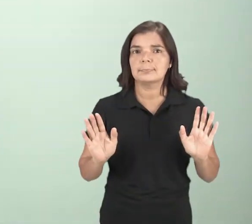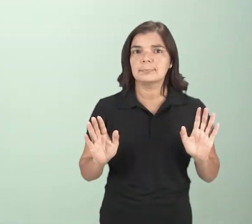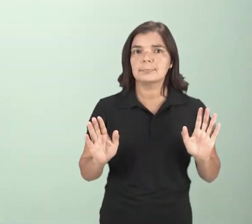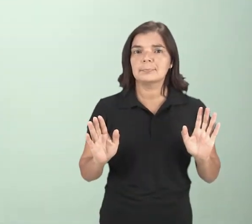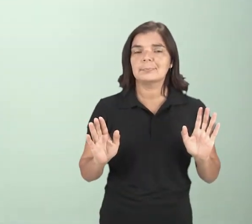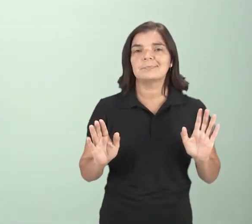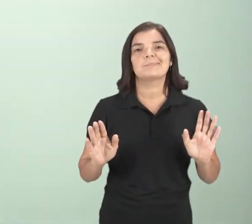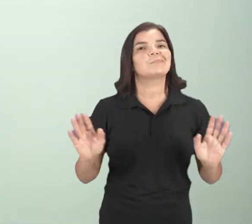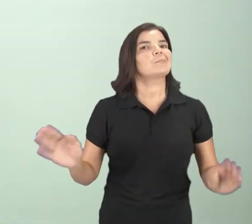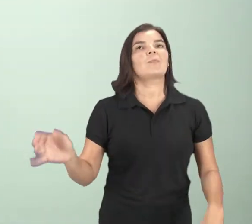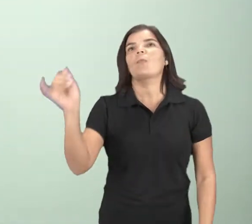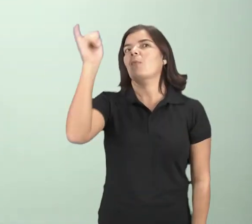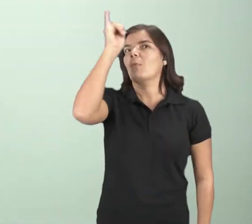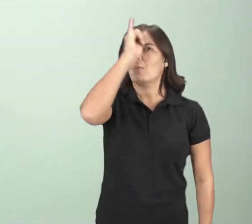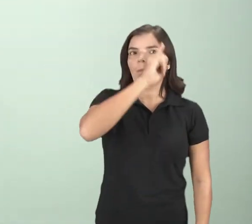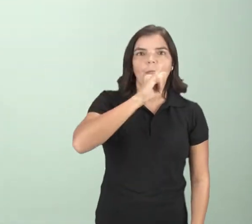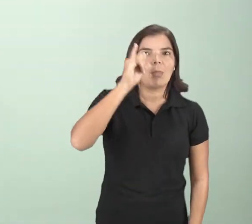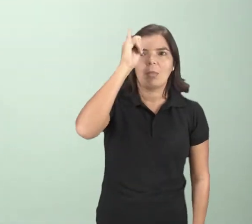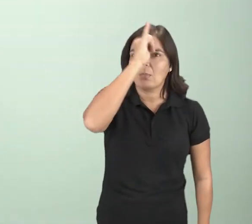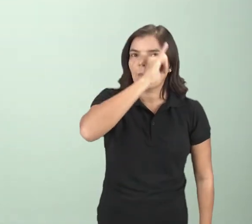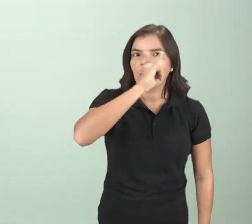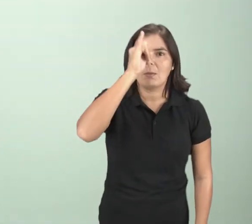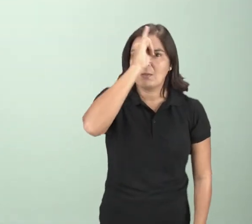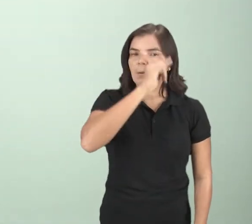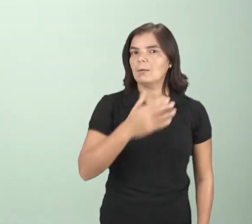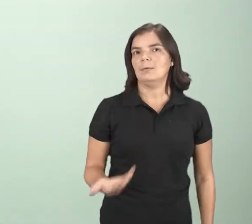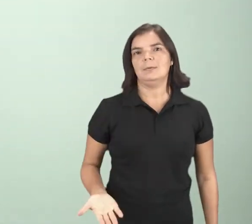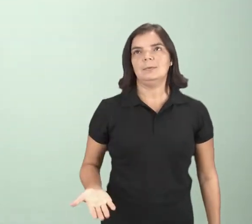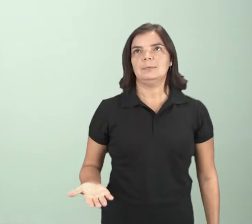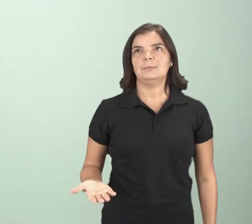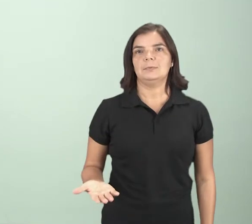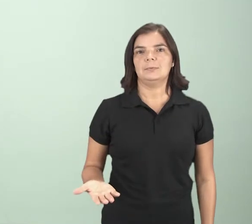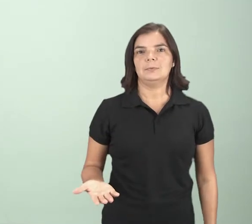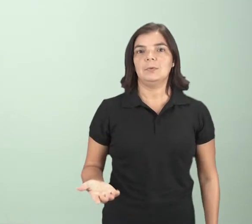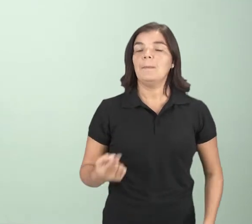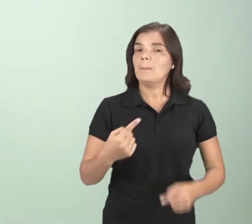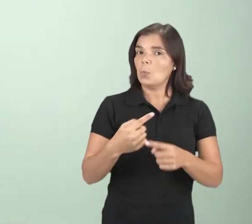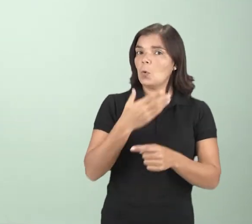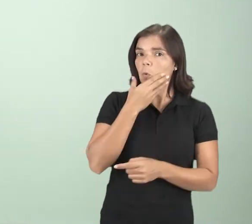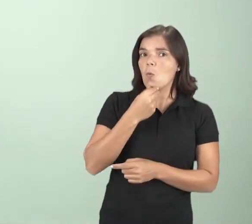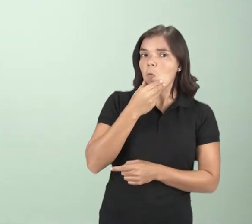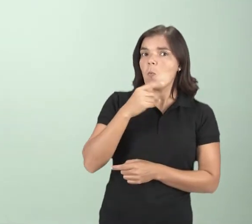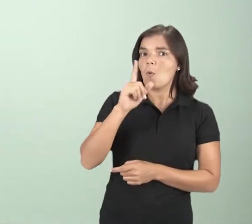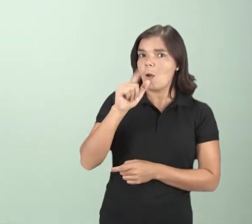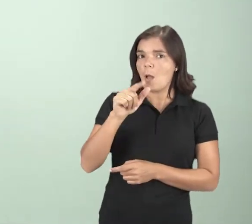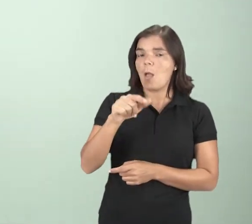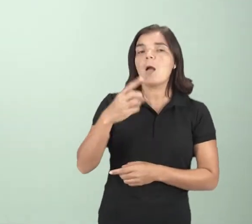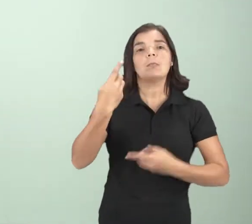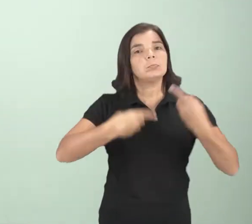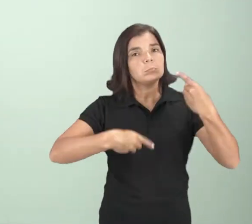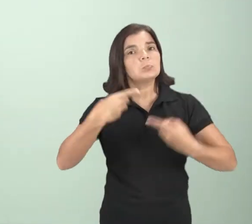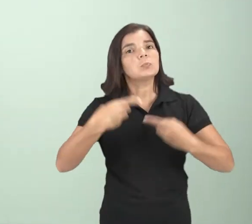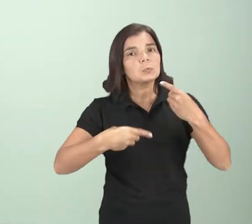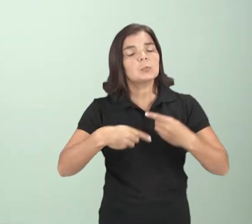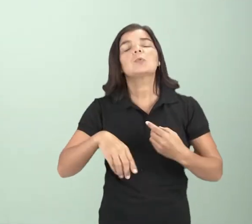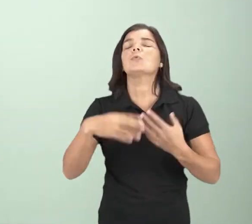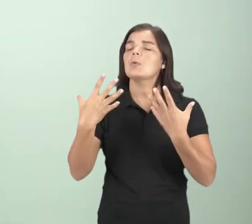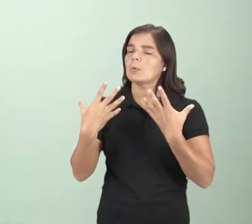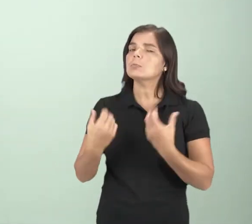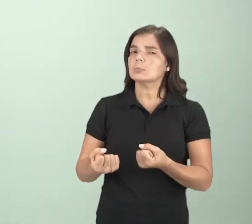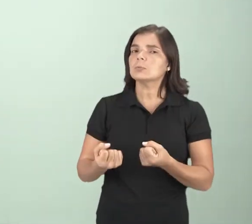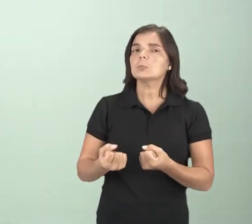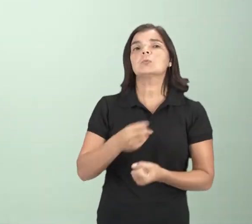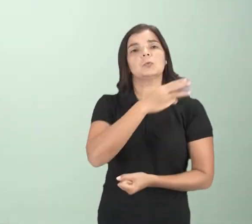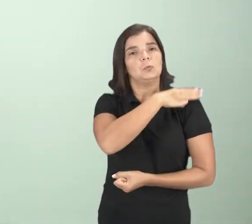Santa imbecilidade. Santa imbecilidade. O homem é um animal político e eu concordo plenamente